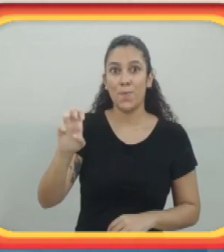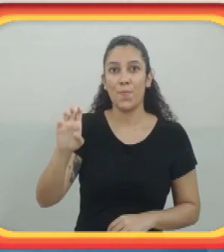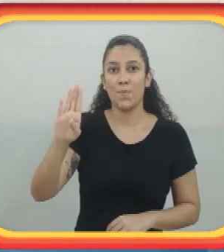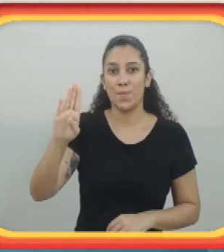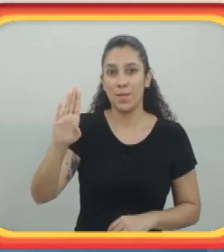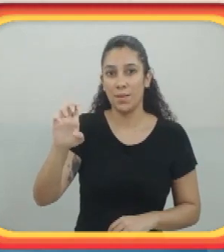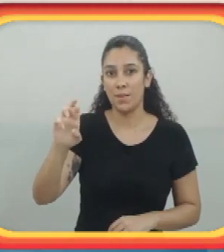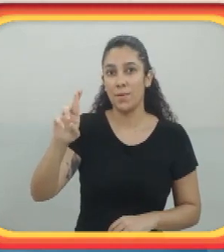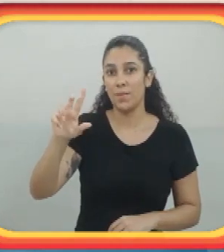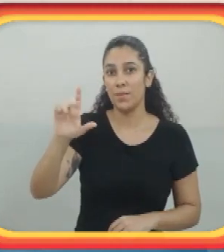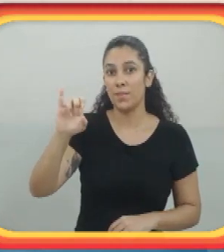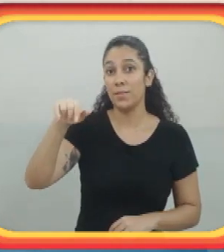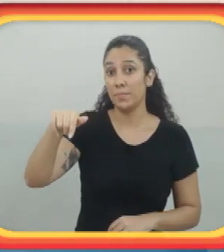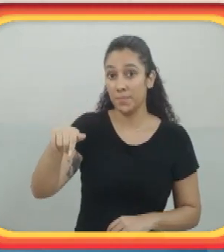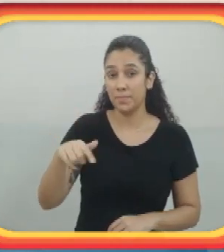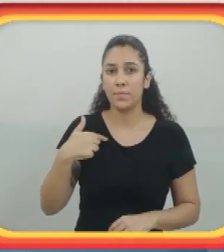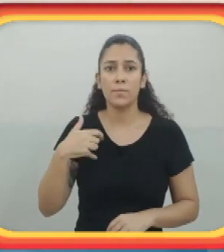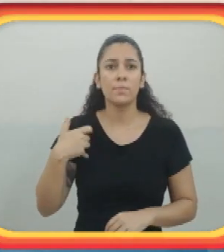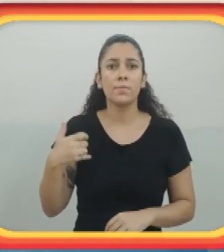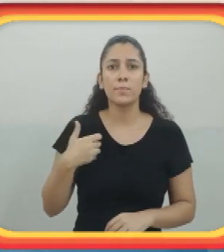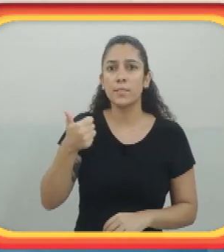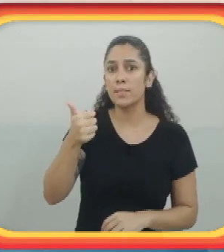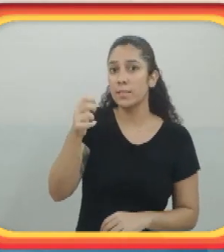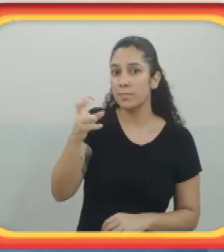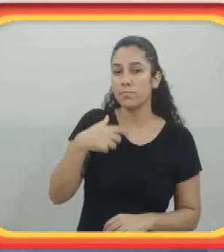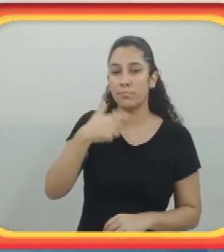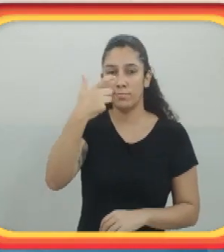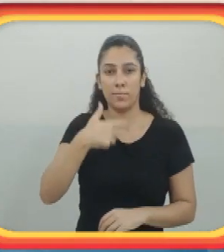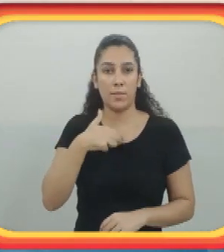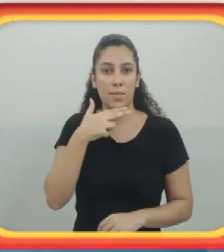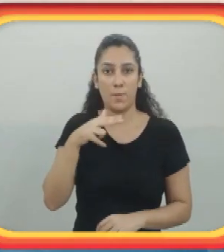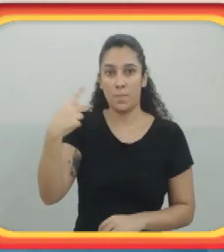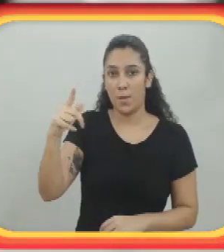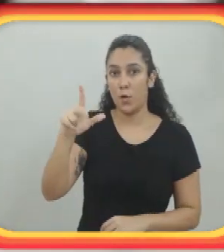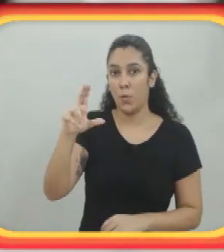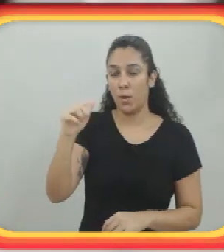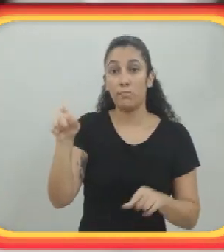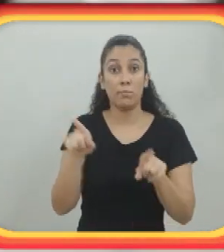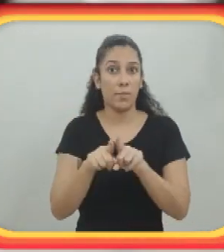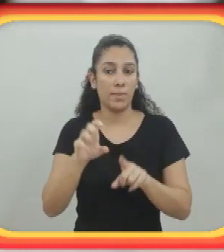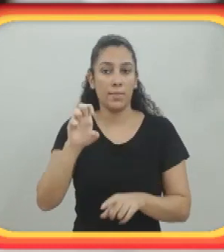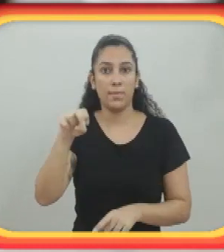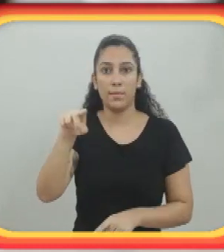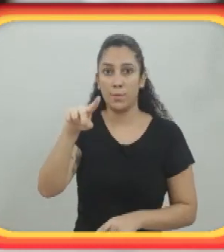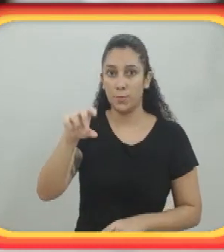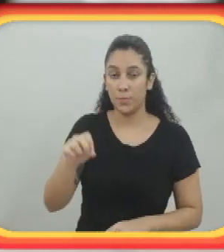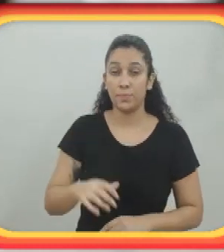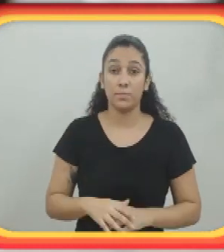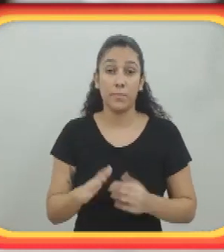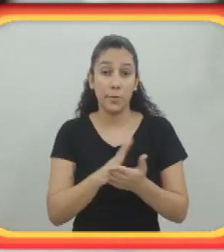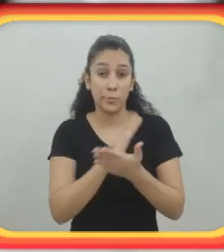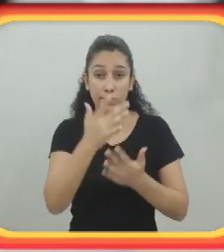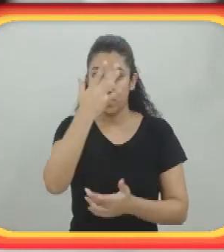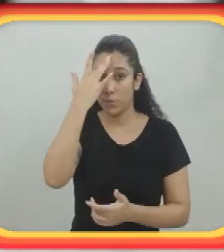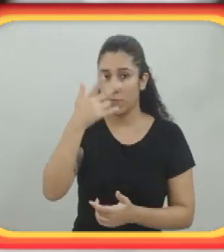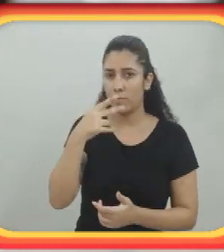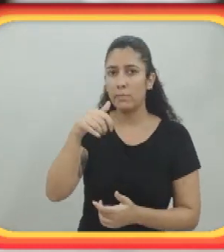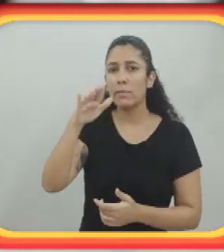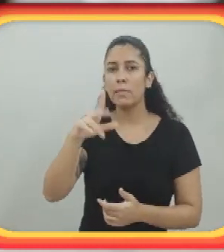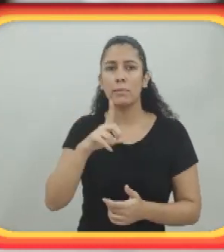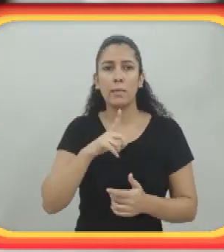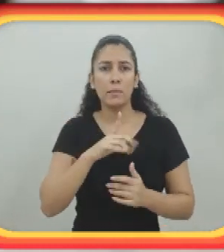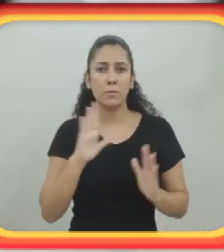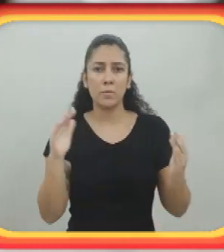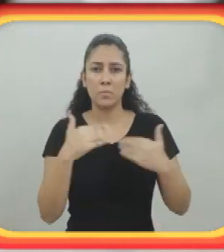tenho 15 anos e eu sou irmão do Lucas e do Enzo. Algumas pessoas falam que